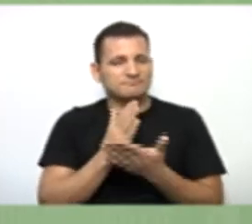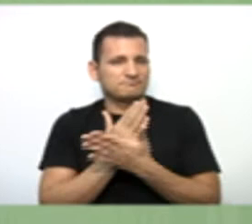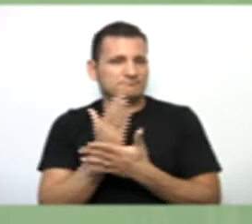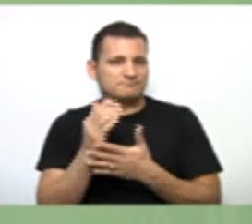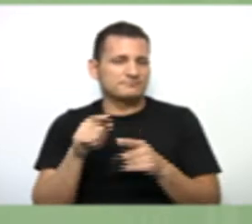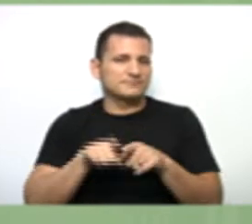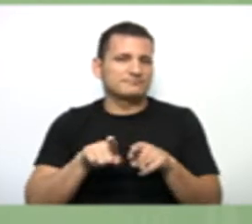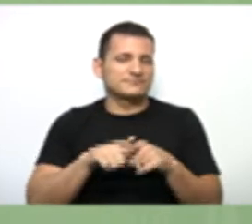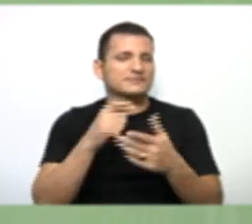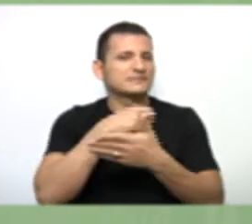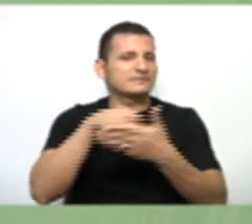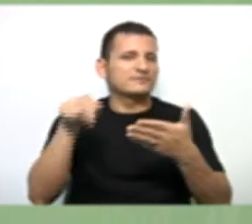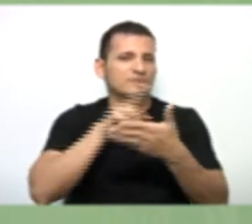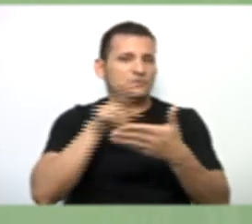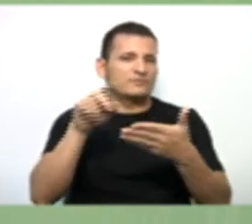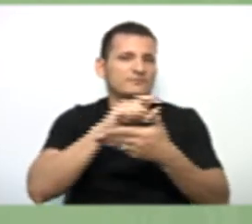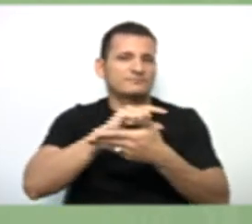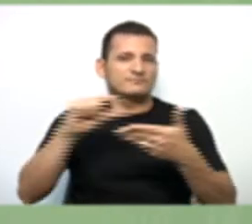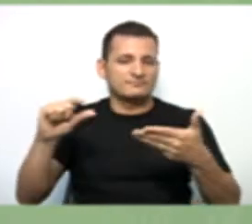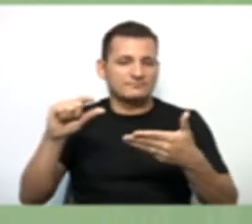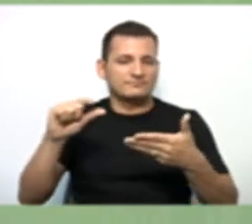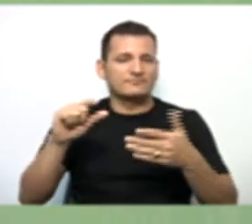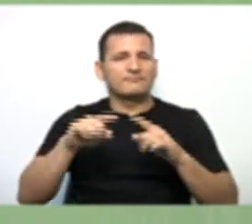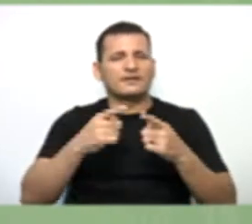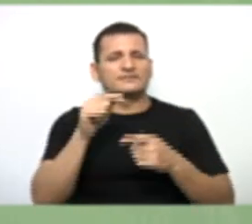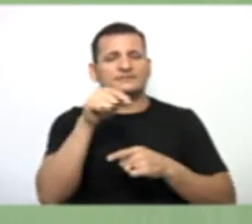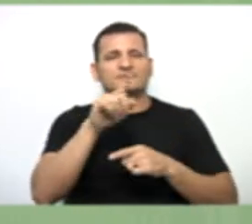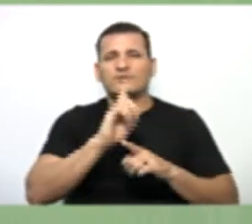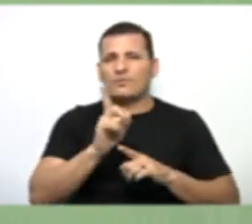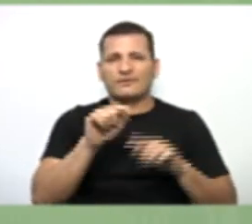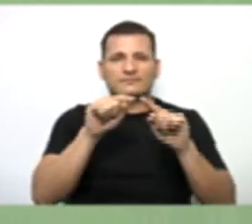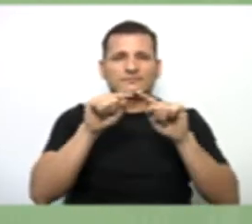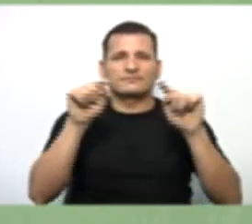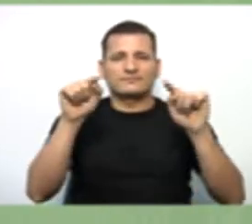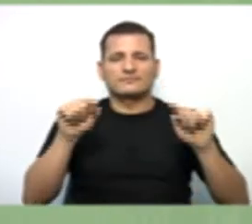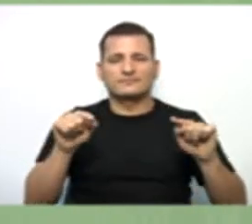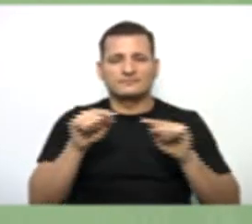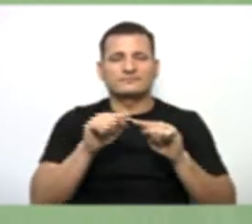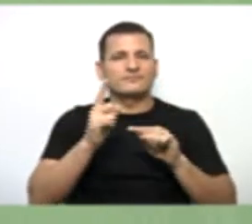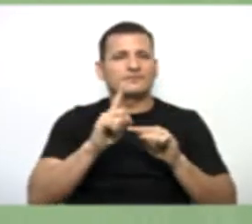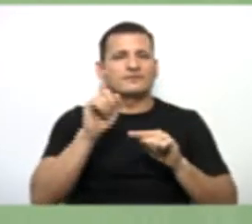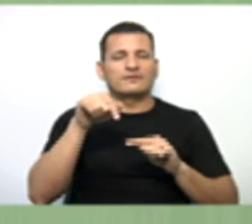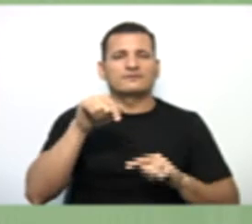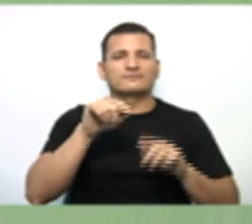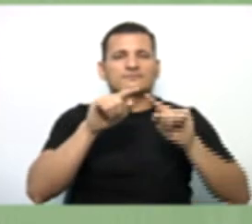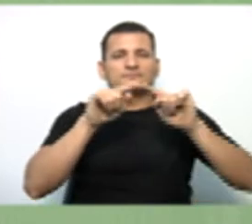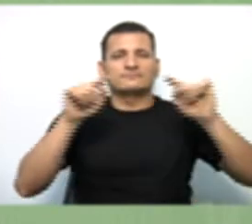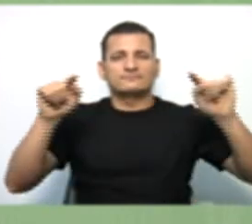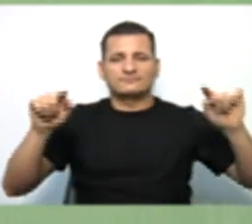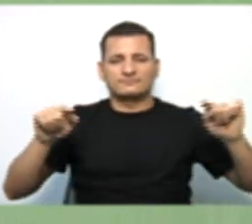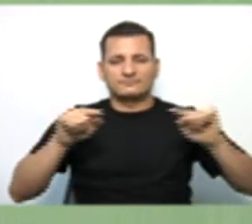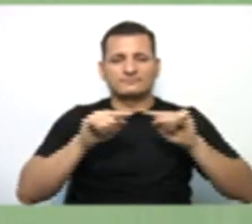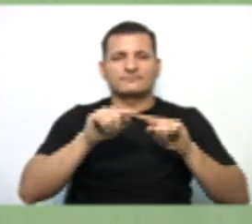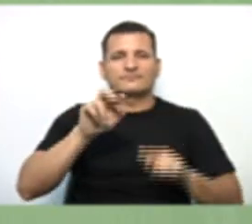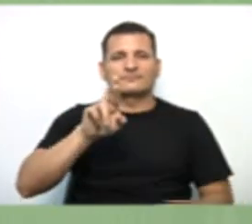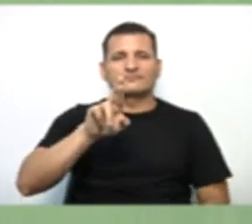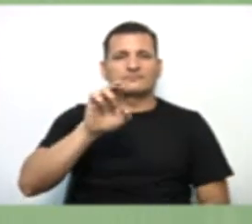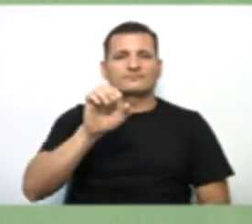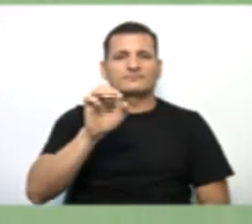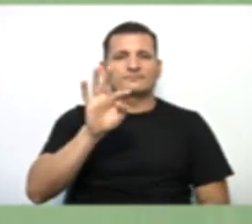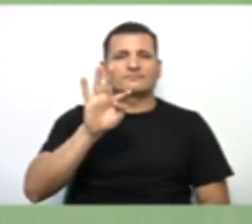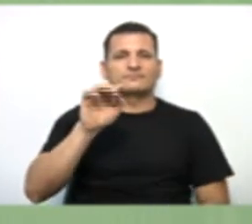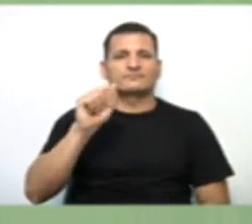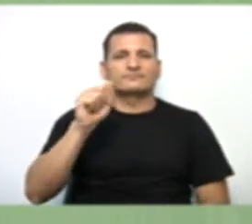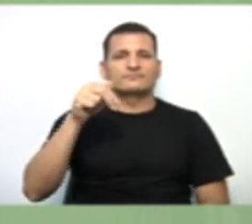teste, escreveram um nome no quadrado abaixo. Mas, gente, isso não é um quadrado. Isso é um retângulo. Teve gente que acertou aí, professor? Acertou.